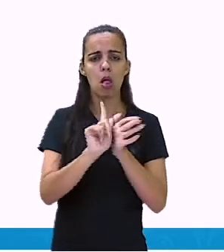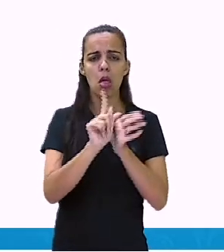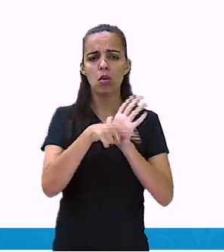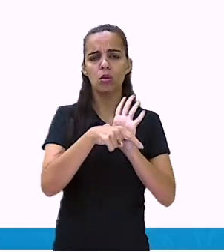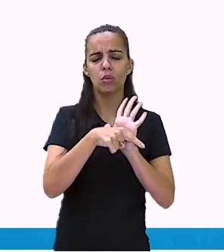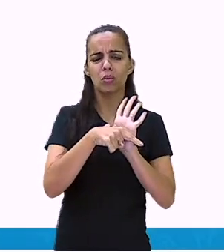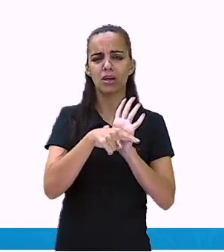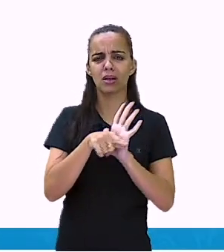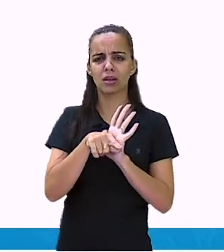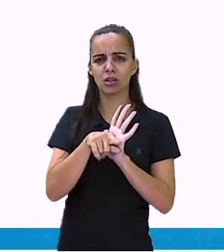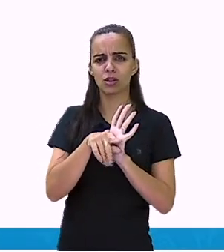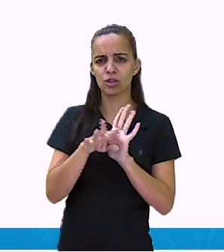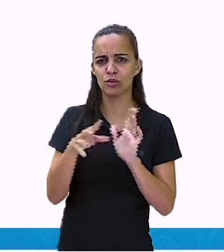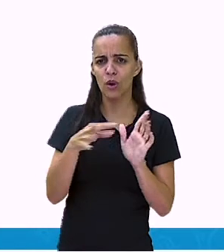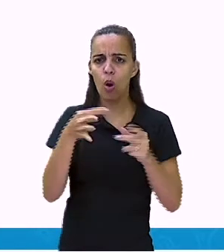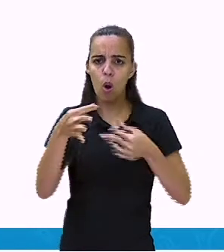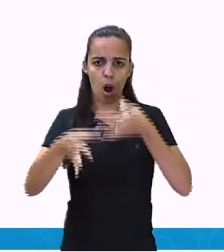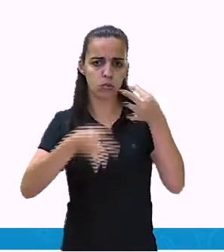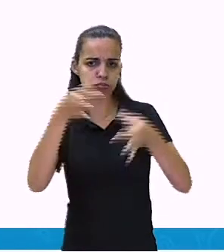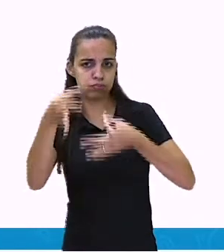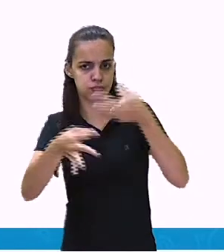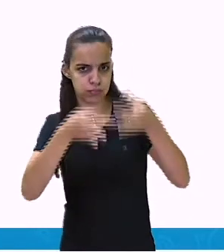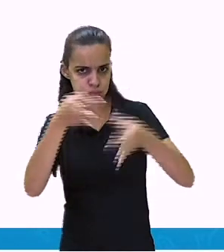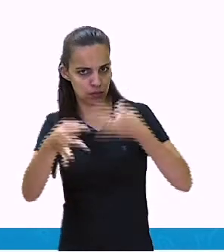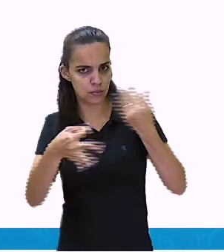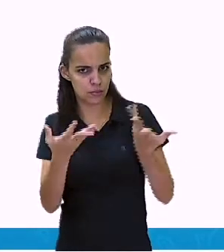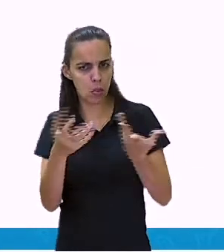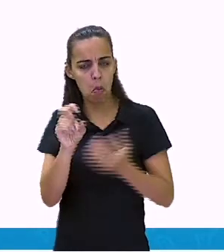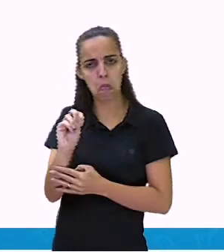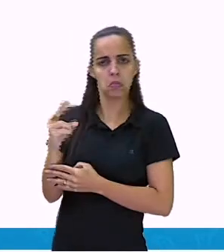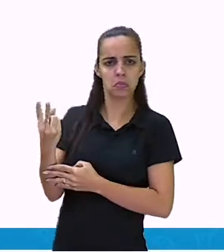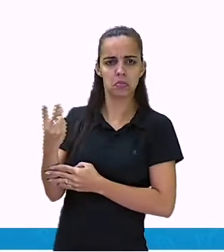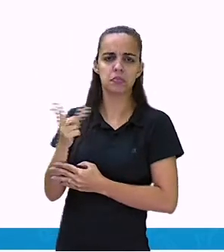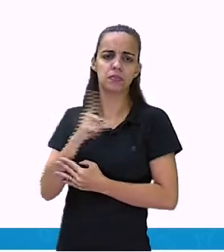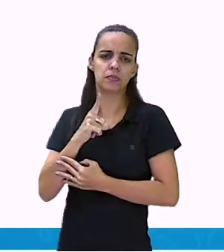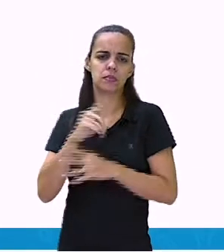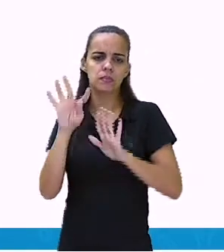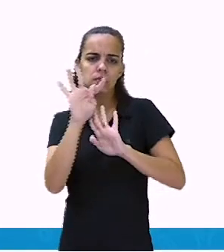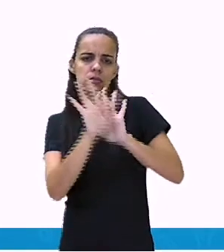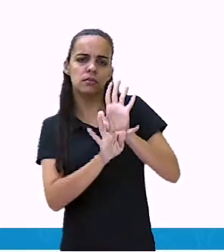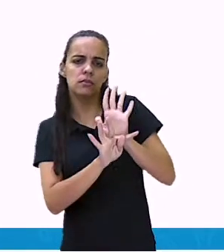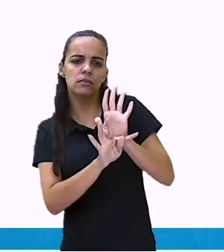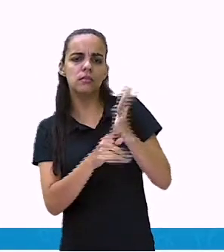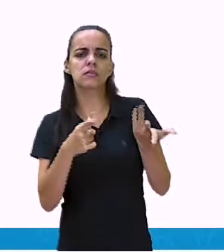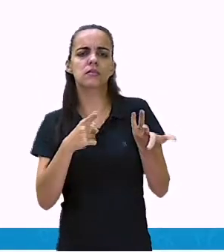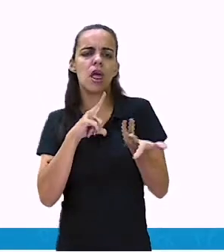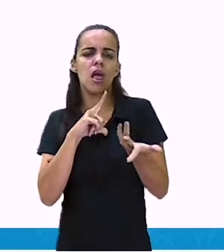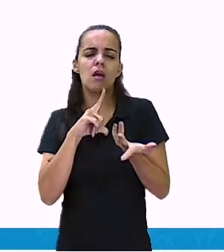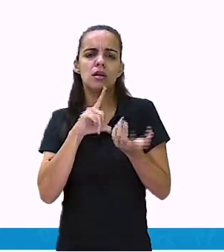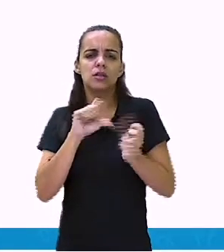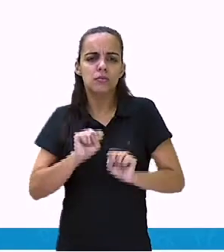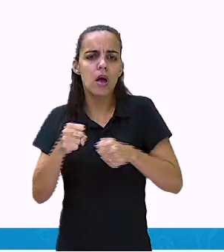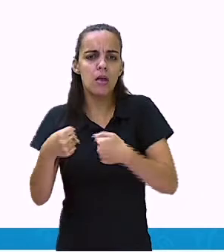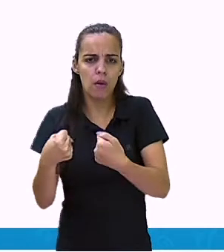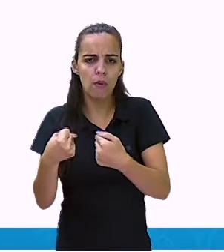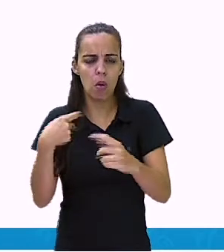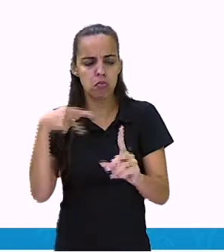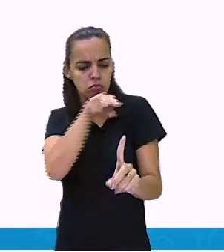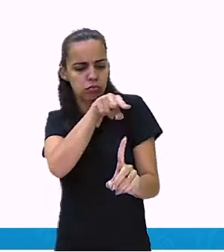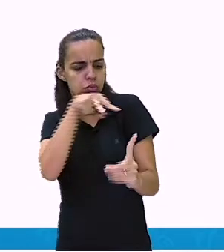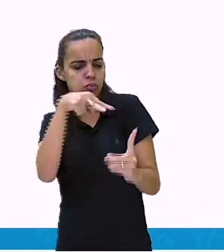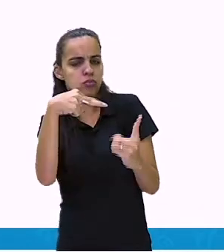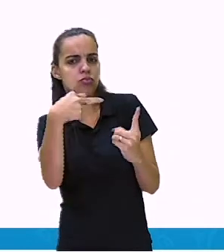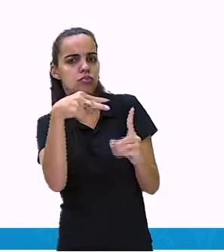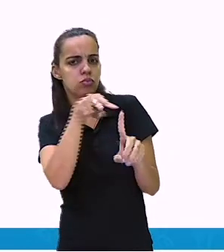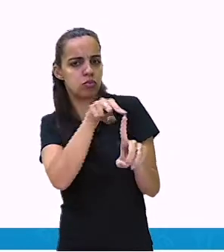gênero argumentativo, ou seja, é um tipo de texto que defende um ponto de vista por meio